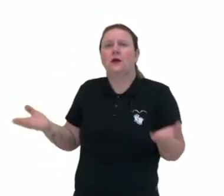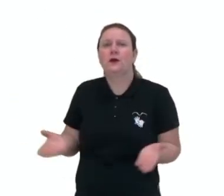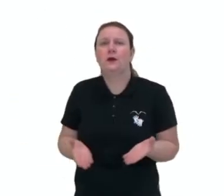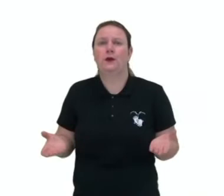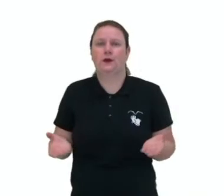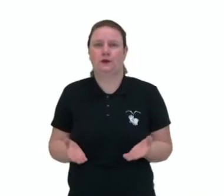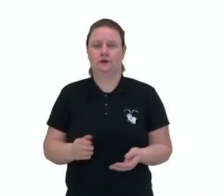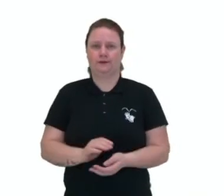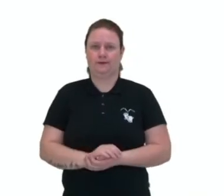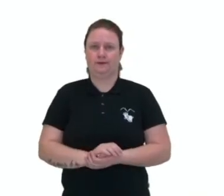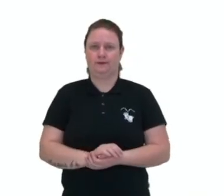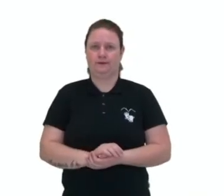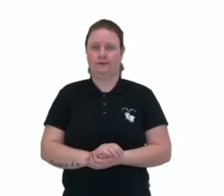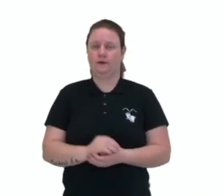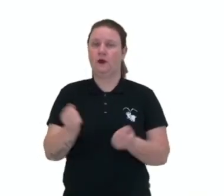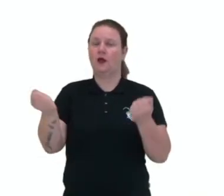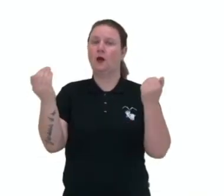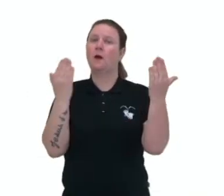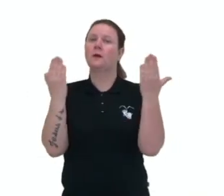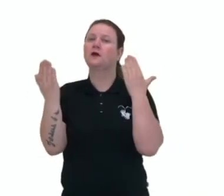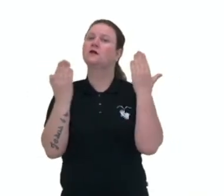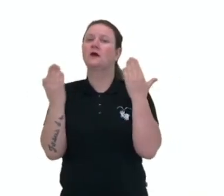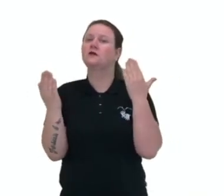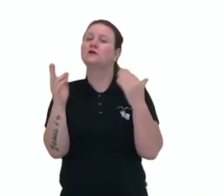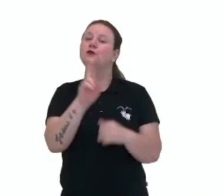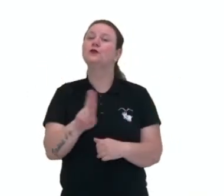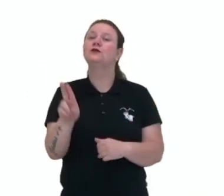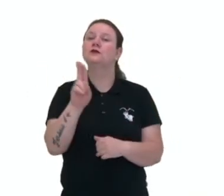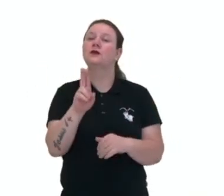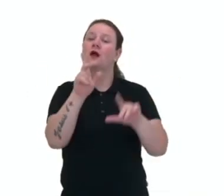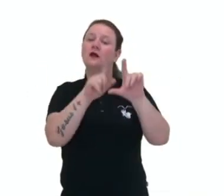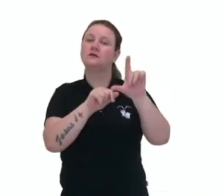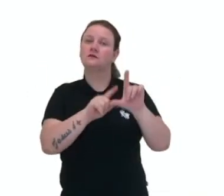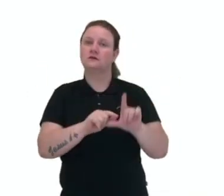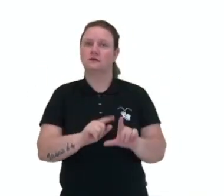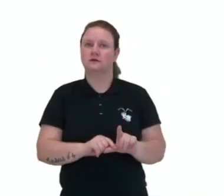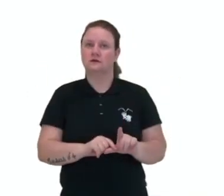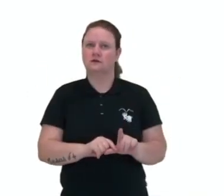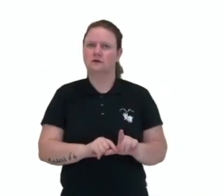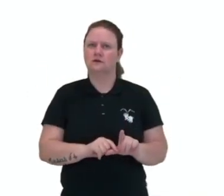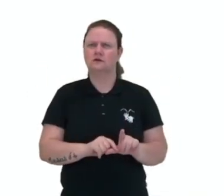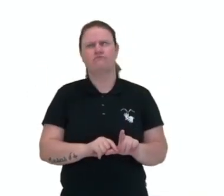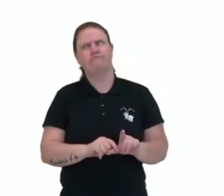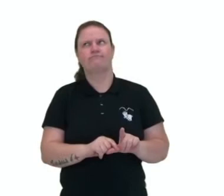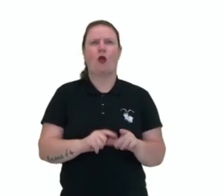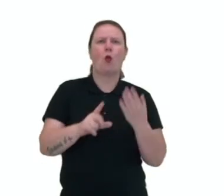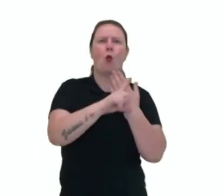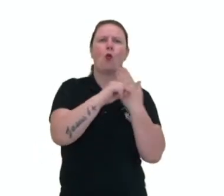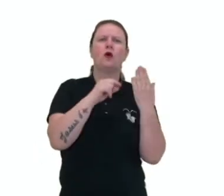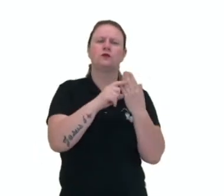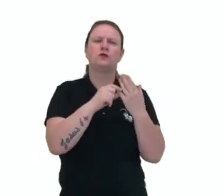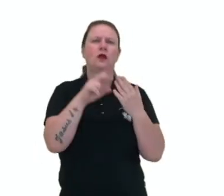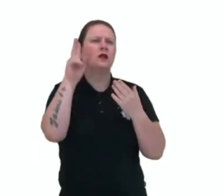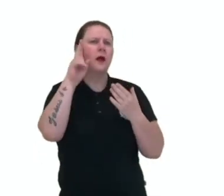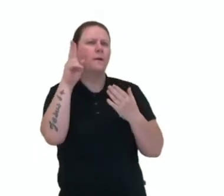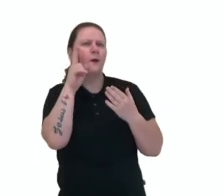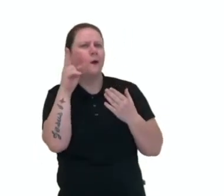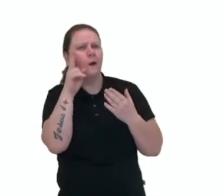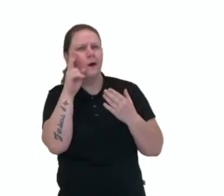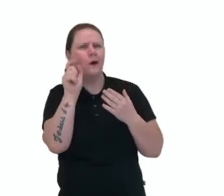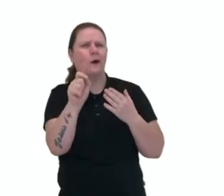metáfora. Isso é conhecido como intertextualidade. Será que o autor fez de propósito? Talvez ele não tenha